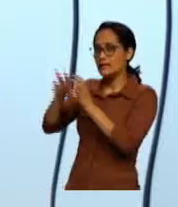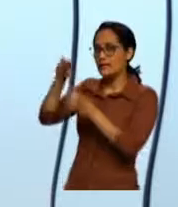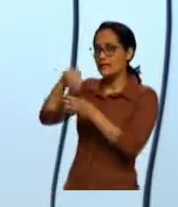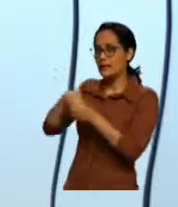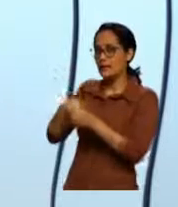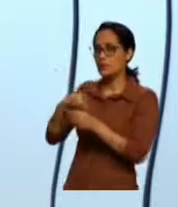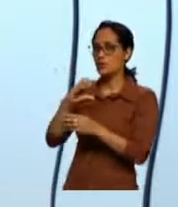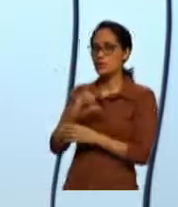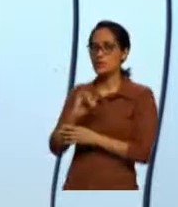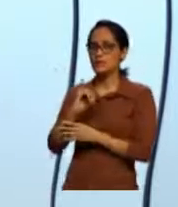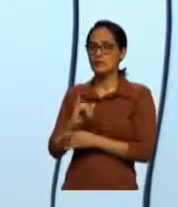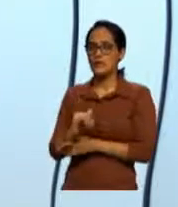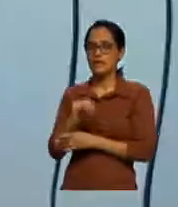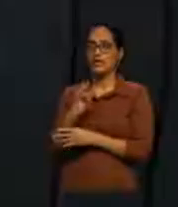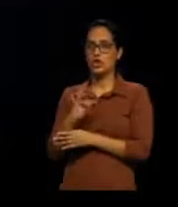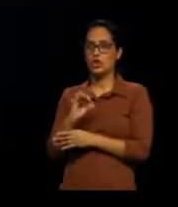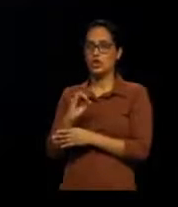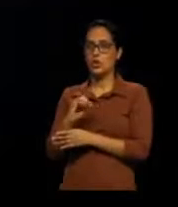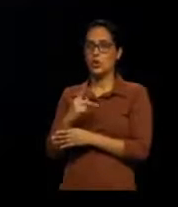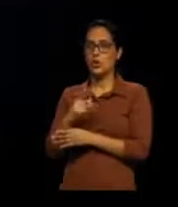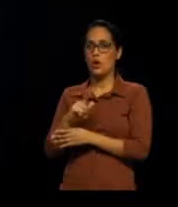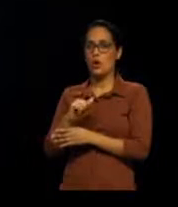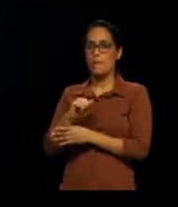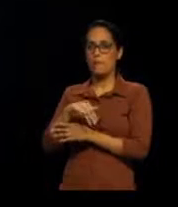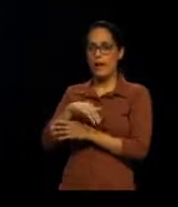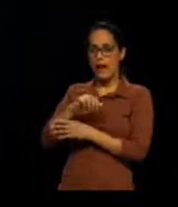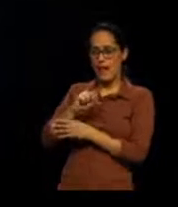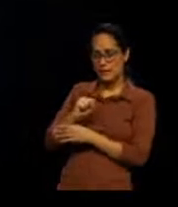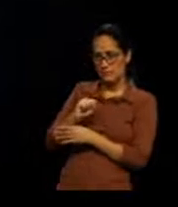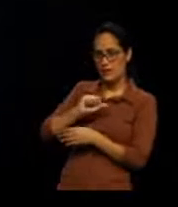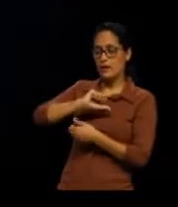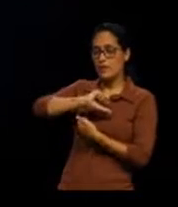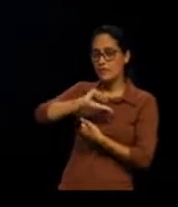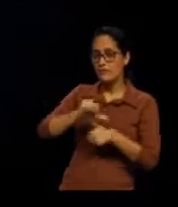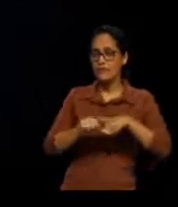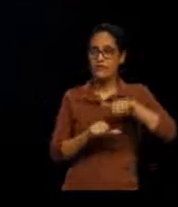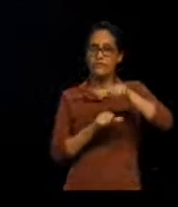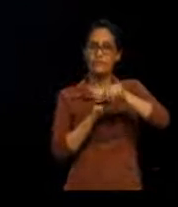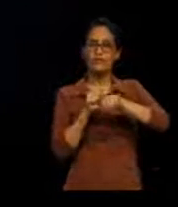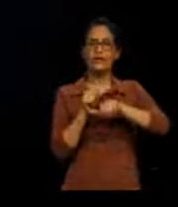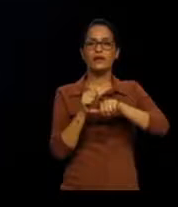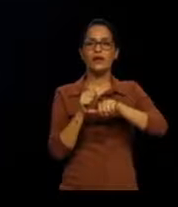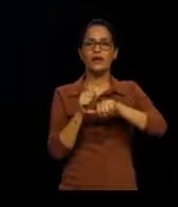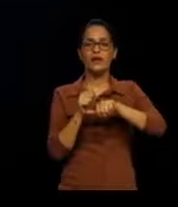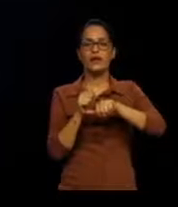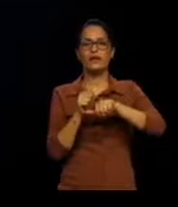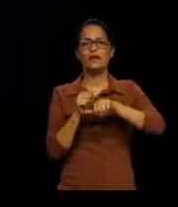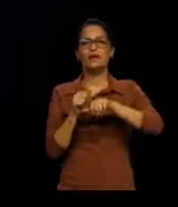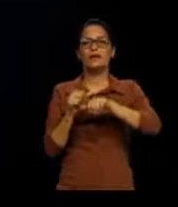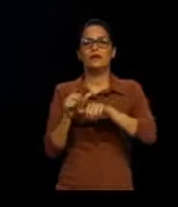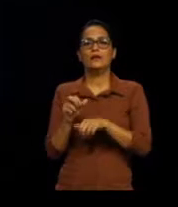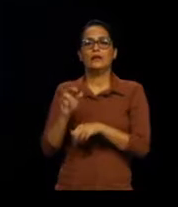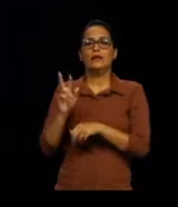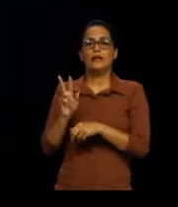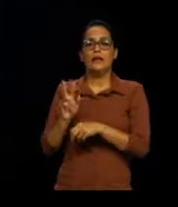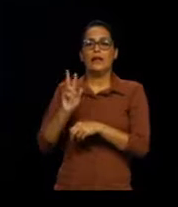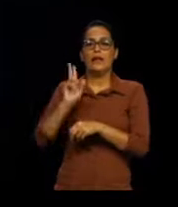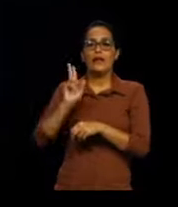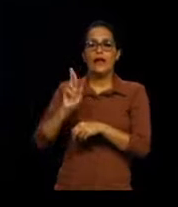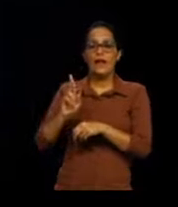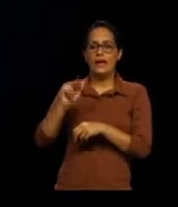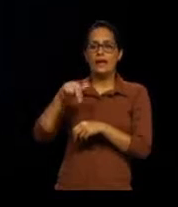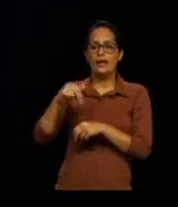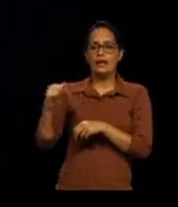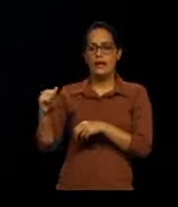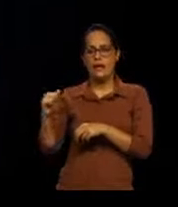integrar os novos vírus e as outras vão virar RNA ribossômicos para sintetizar proteínas, que vão